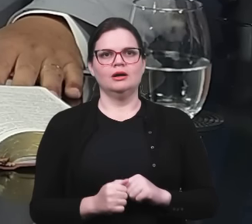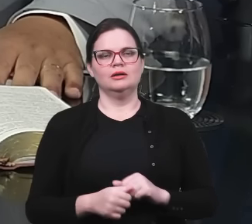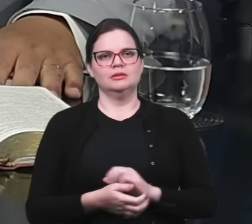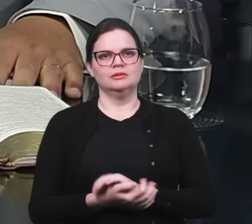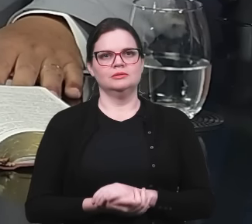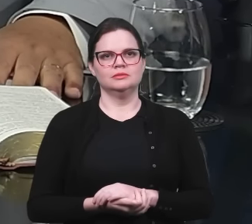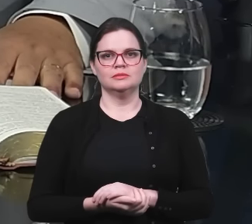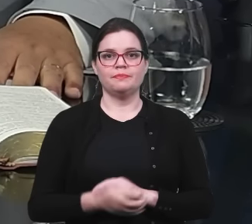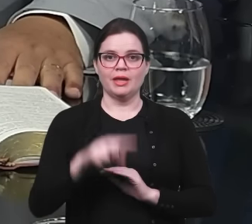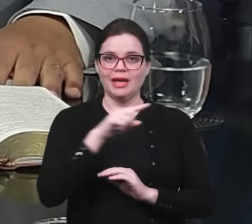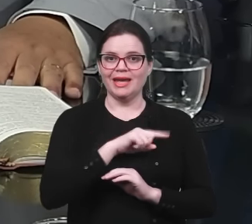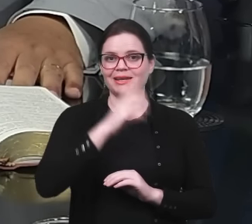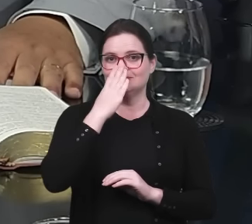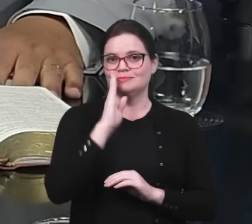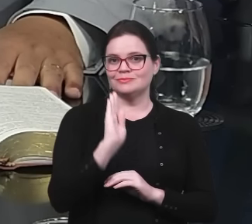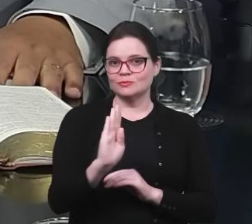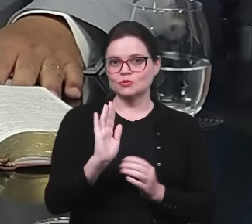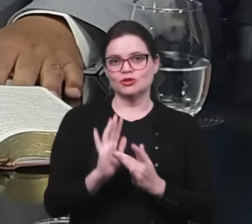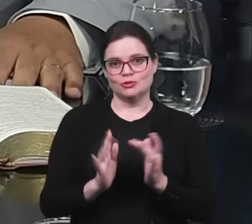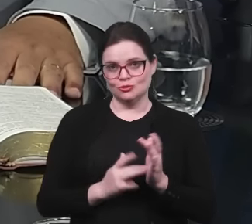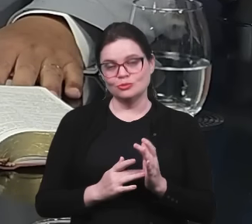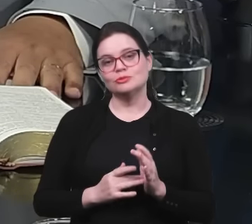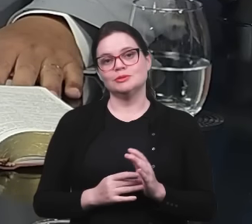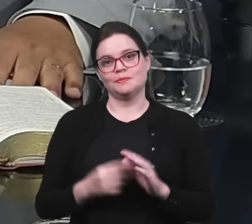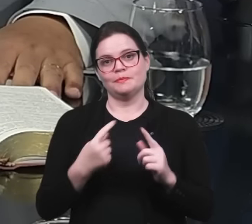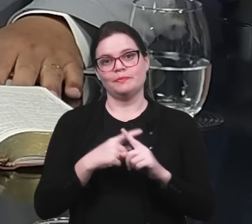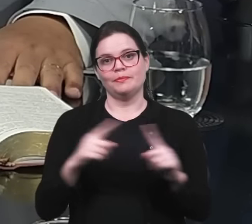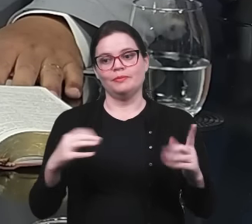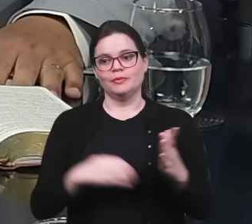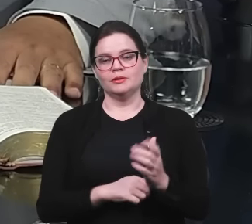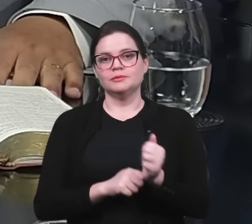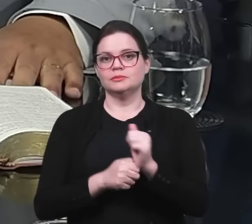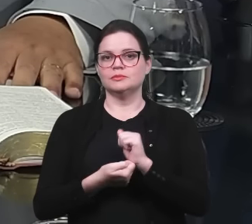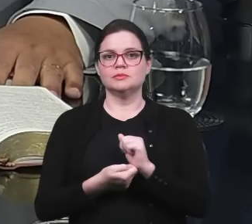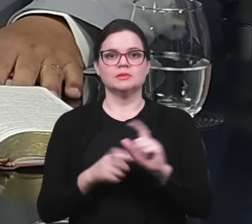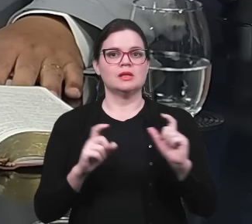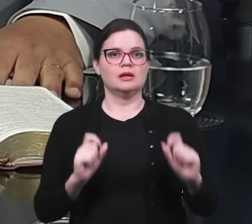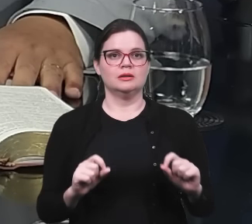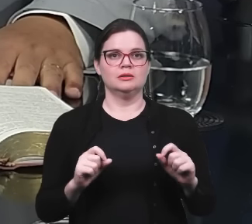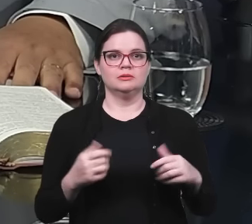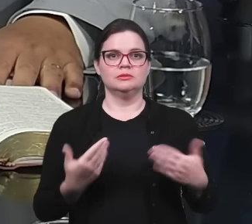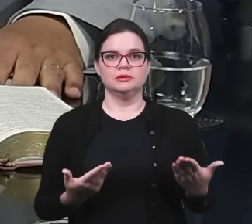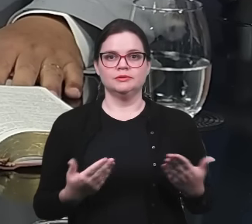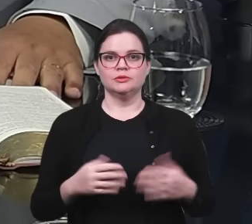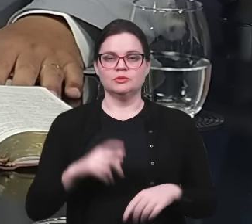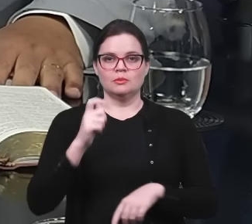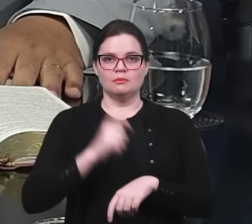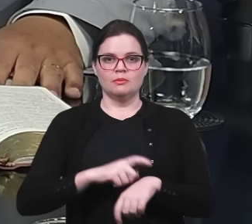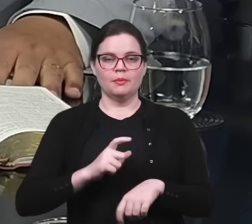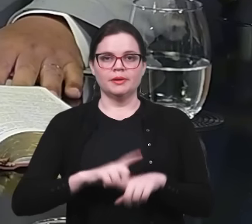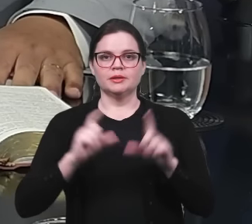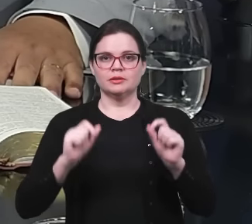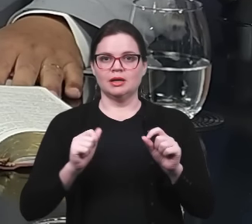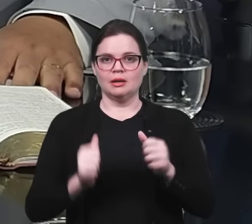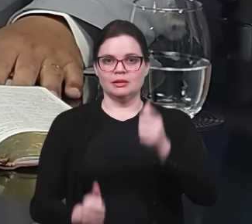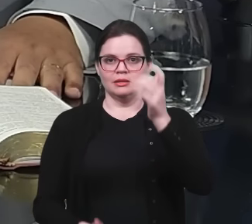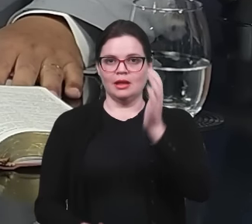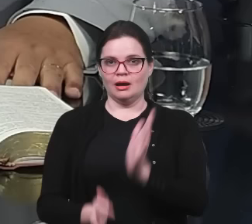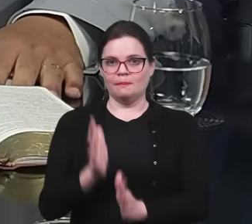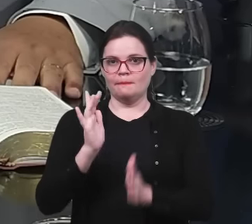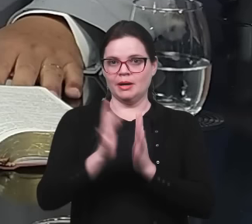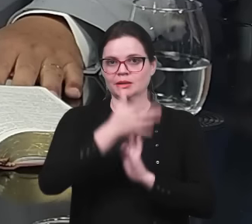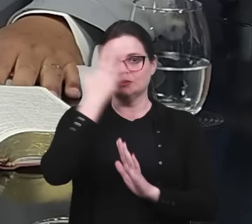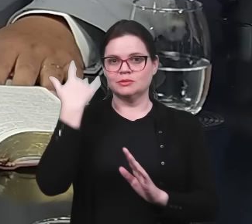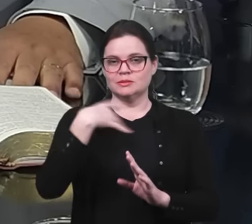Senhor, mas um mistério estava quando, na bênção do Espírito Santo, ele